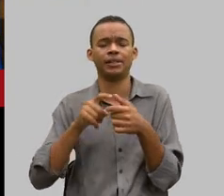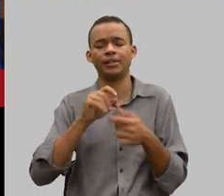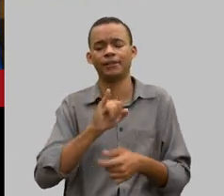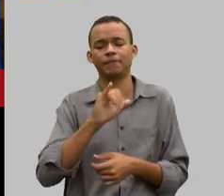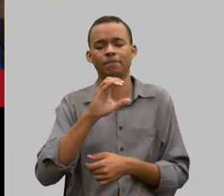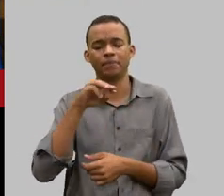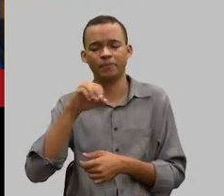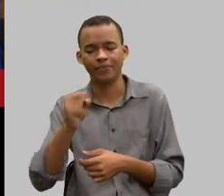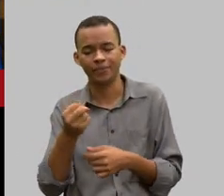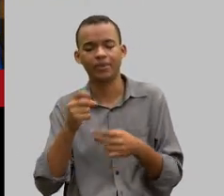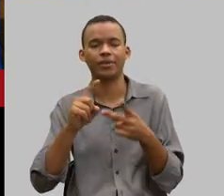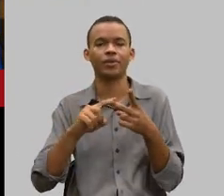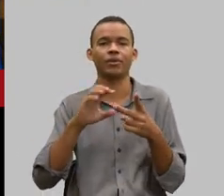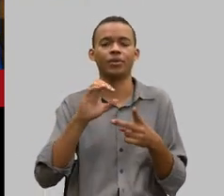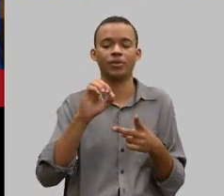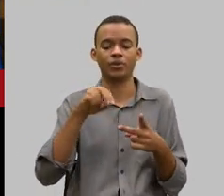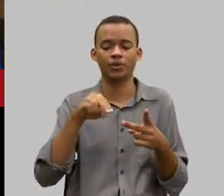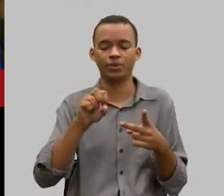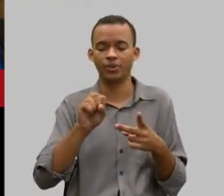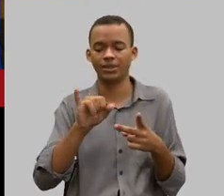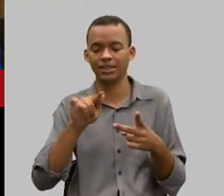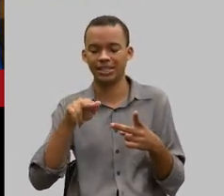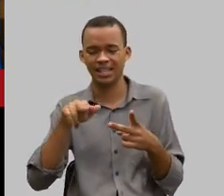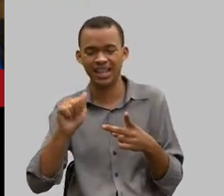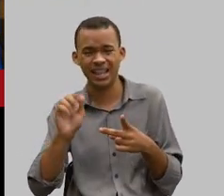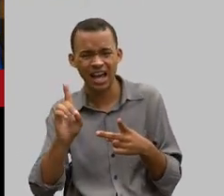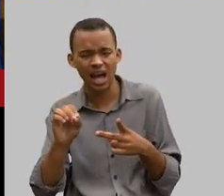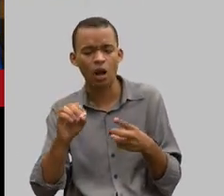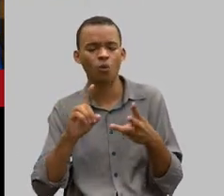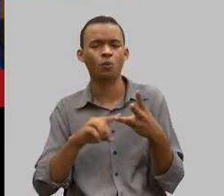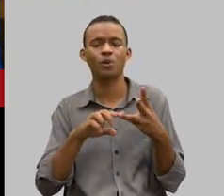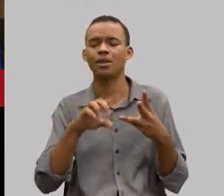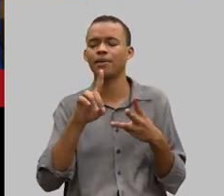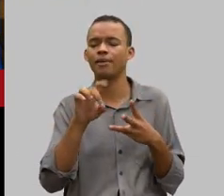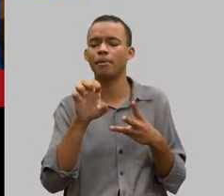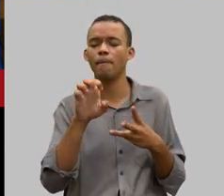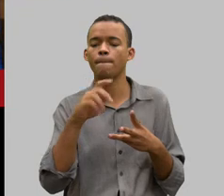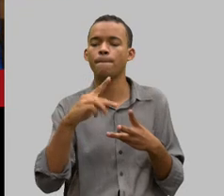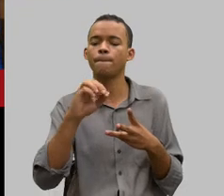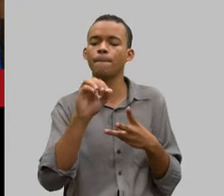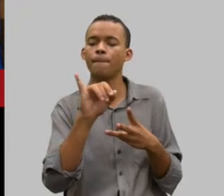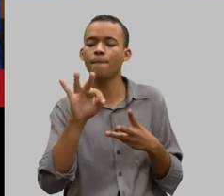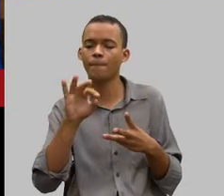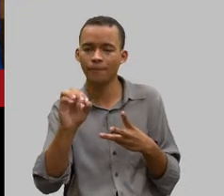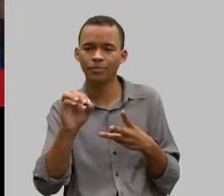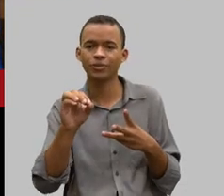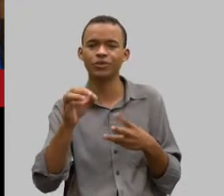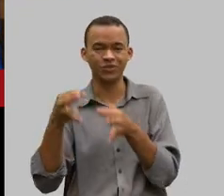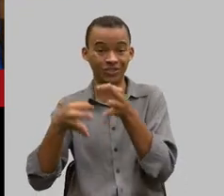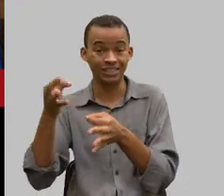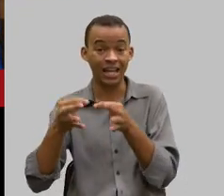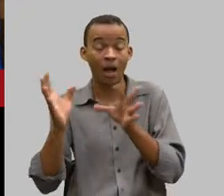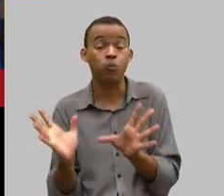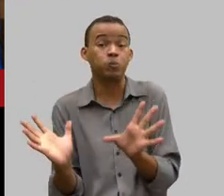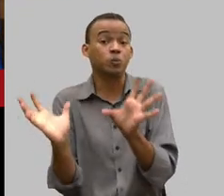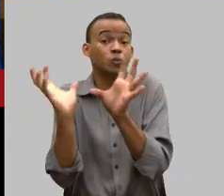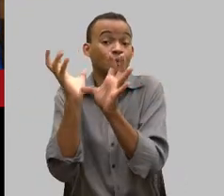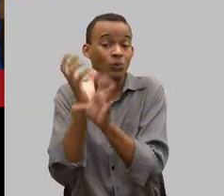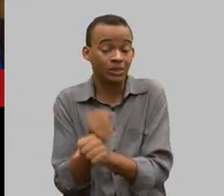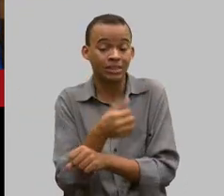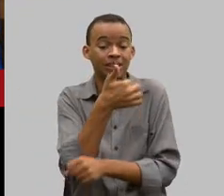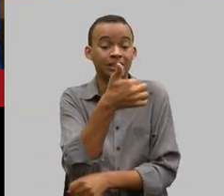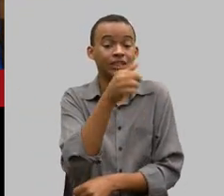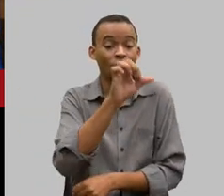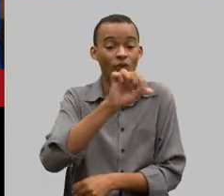consignado ah os depósitos judiciais Então tinha uma série de outras dívidas que que elas somam 19,9 bilhões já